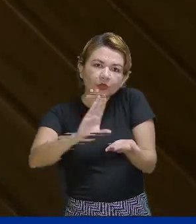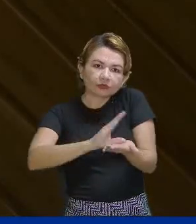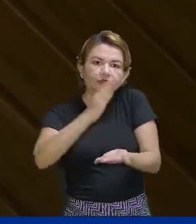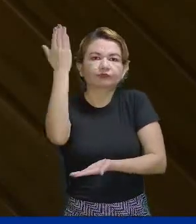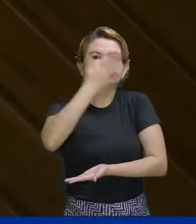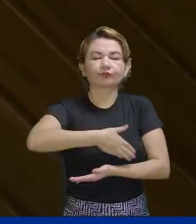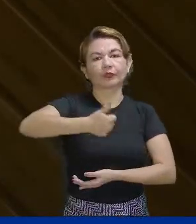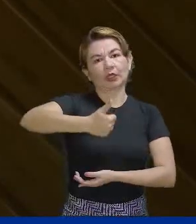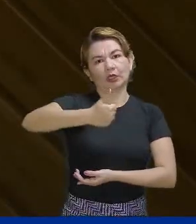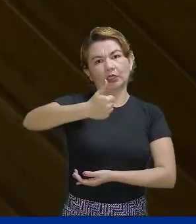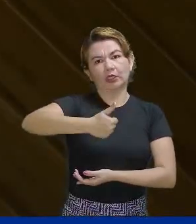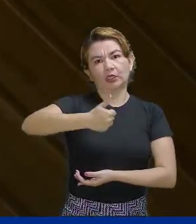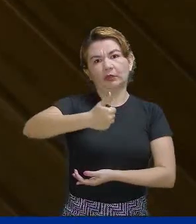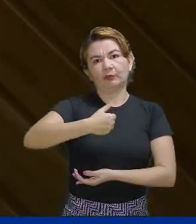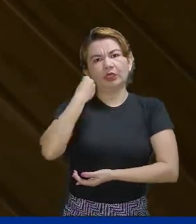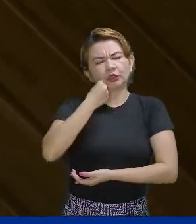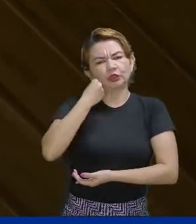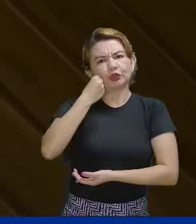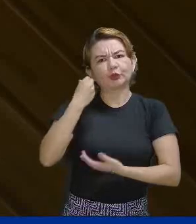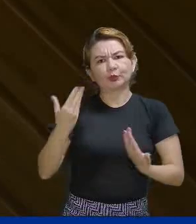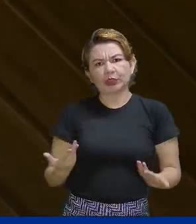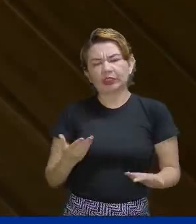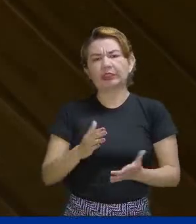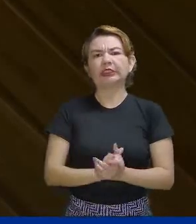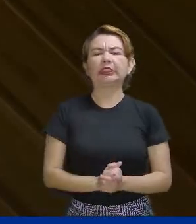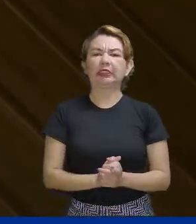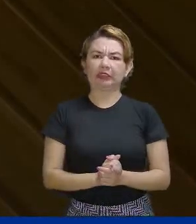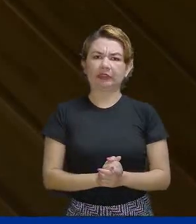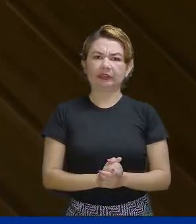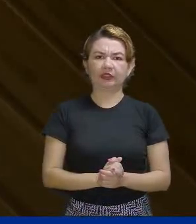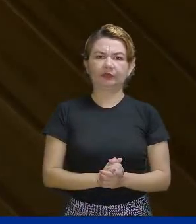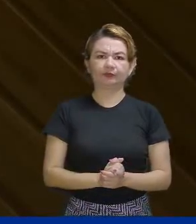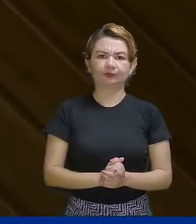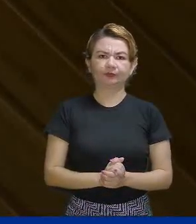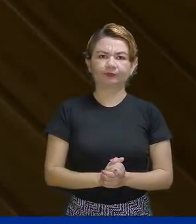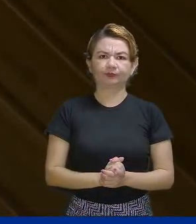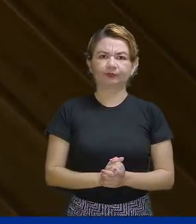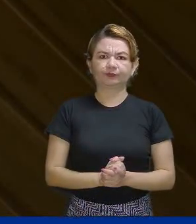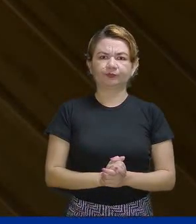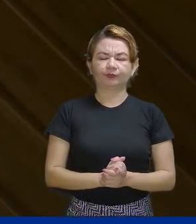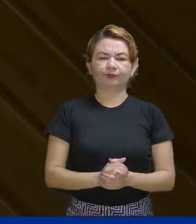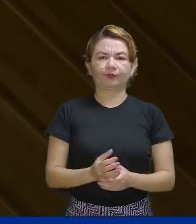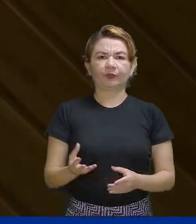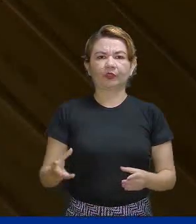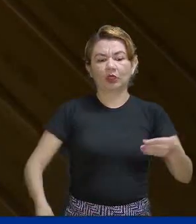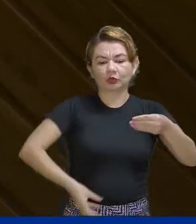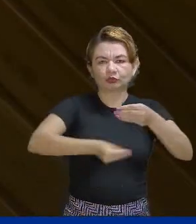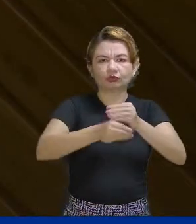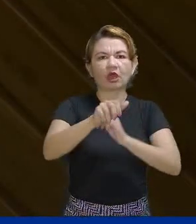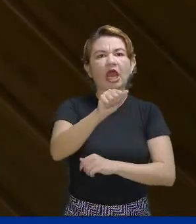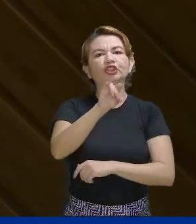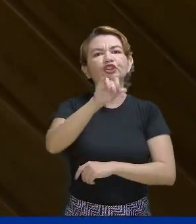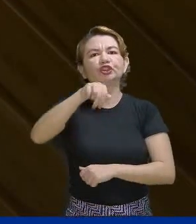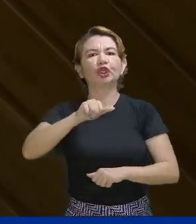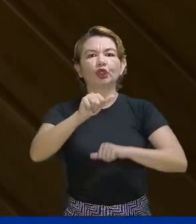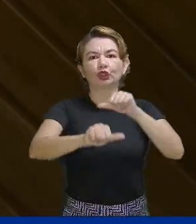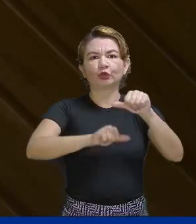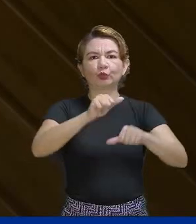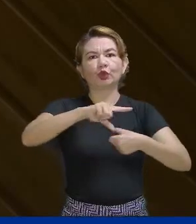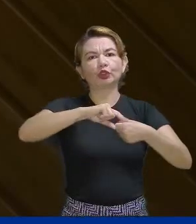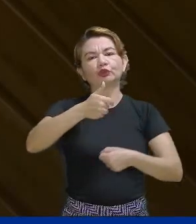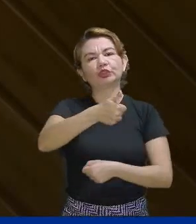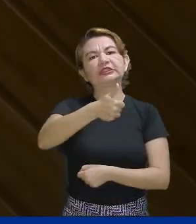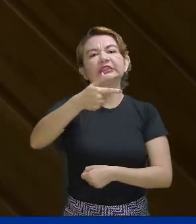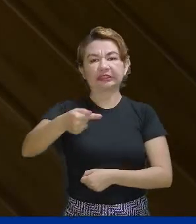é a primeira das experiências que foram tomadas a partir da implementação da ADIM, que modificou o artigo